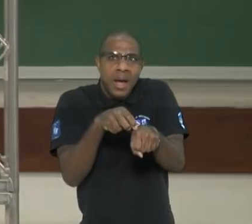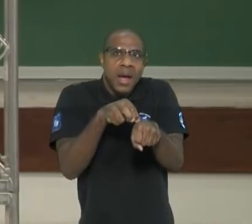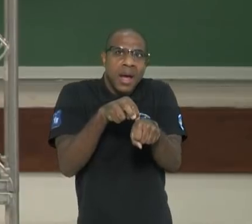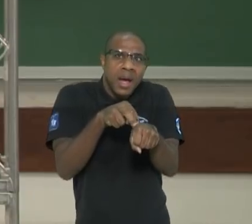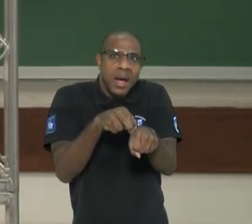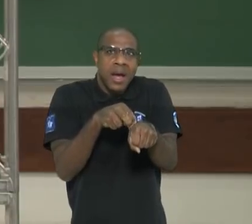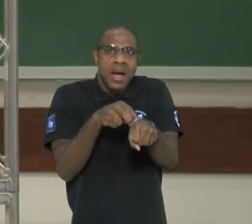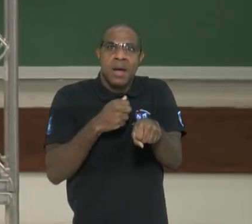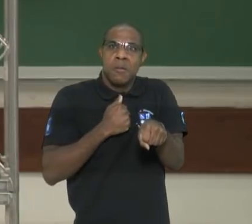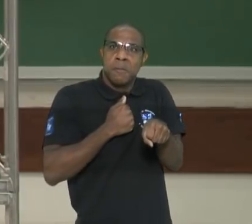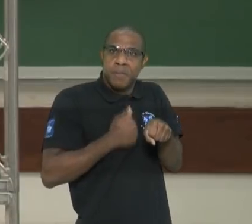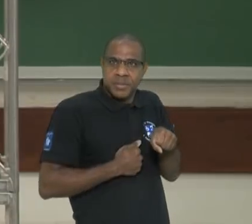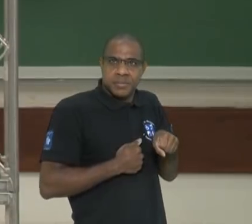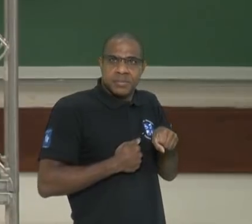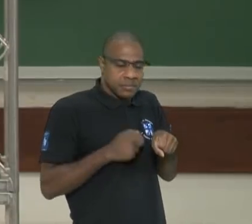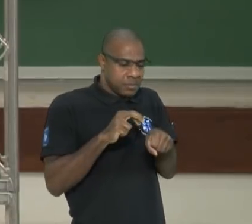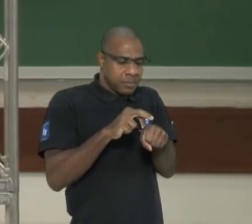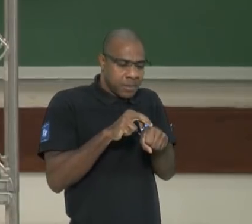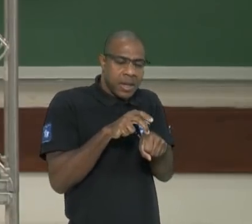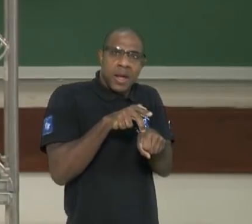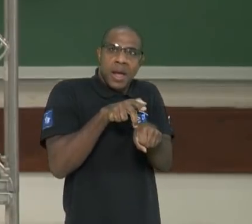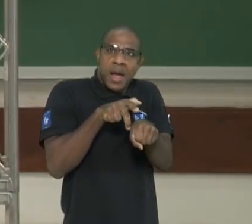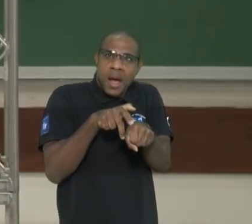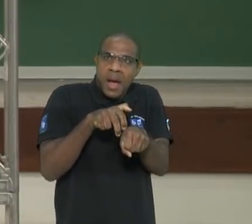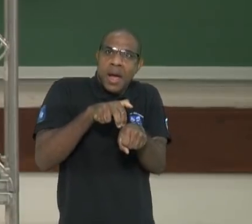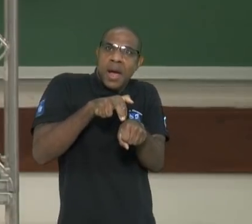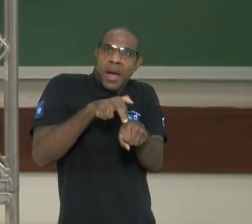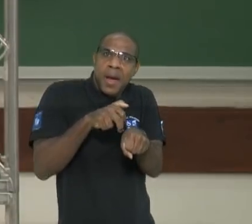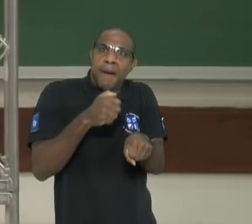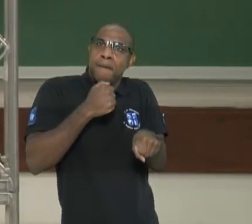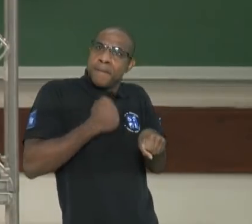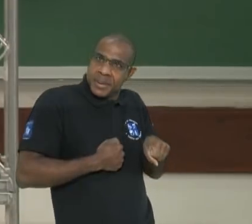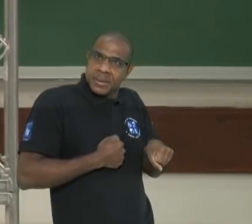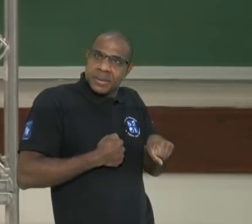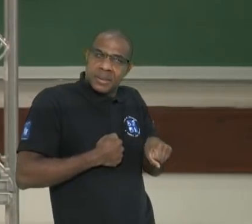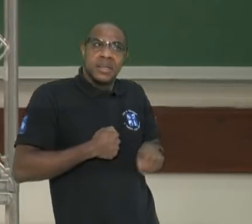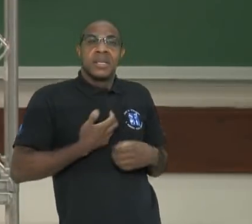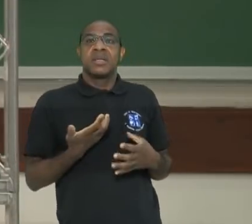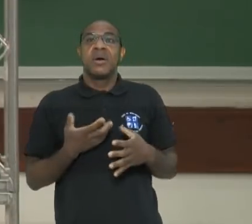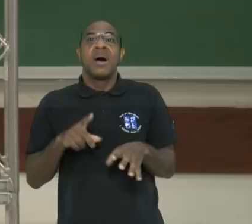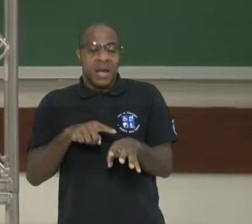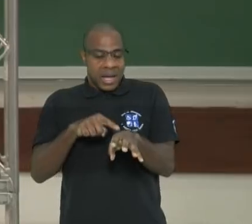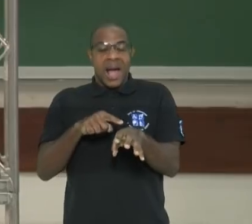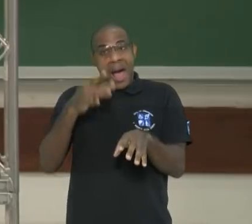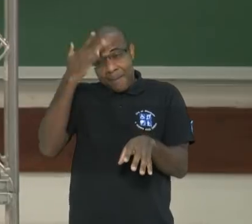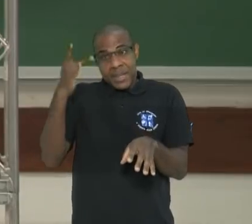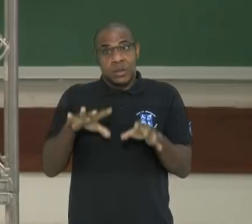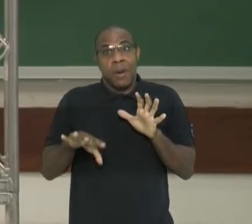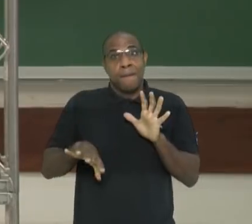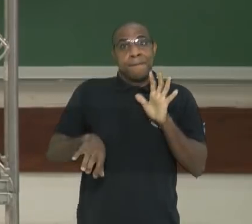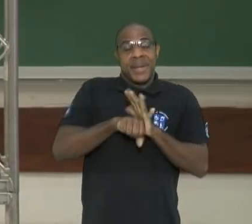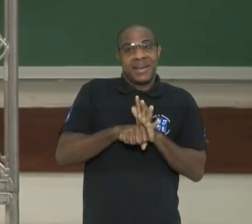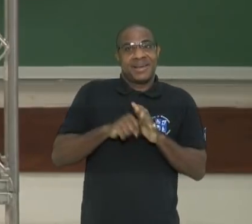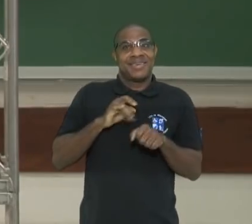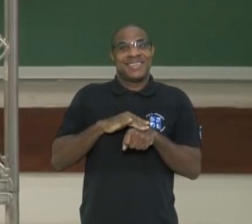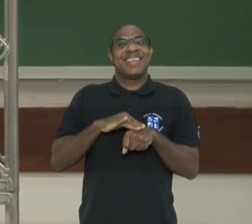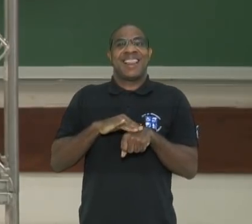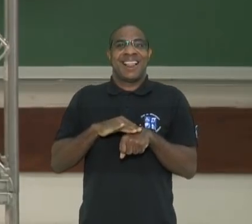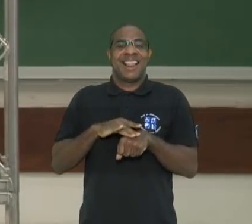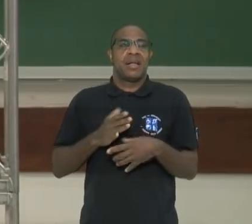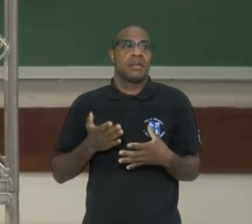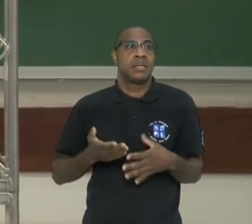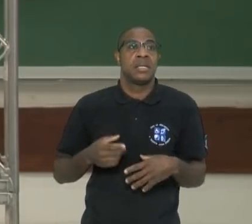elimina fezes. E aí acaba contaminando a picada da pessoa com aquelas fezes. E se ele está com o protozoário no